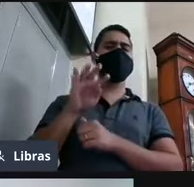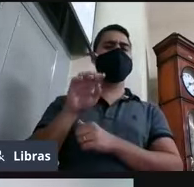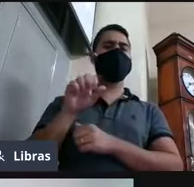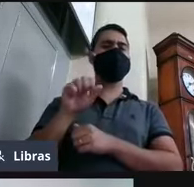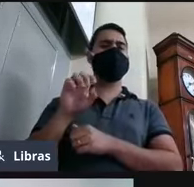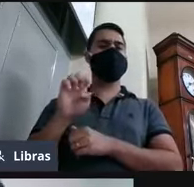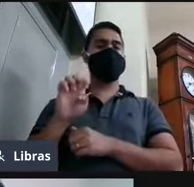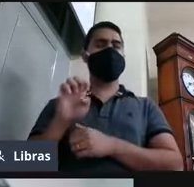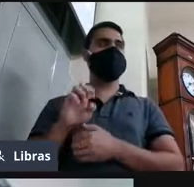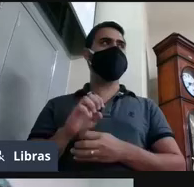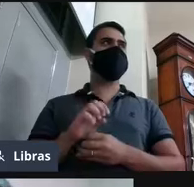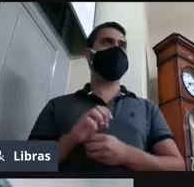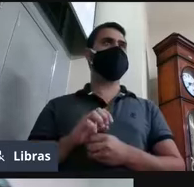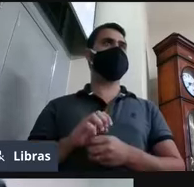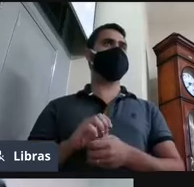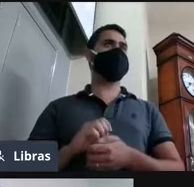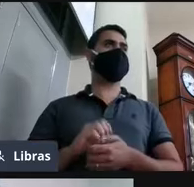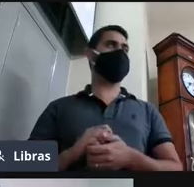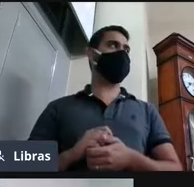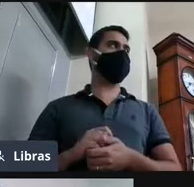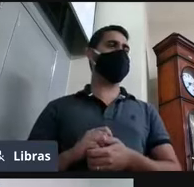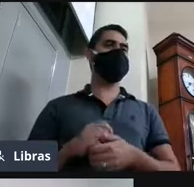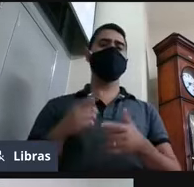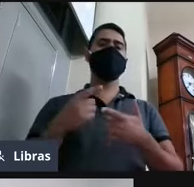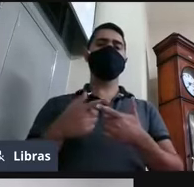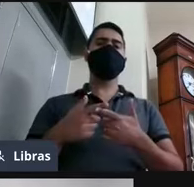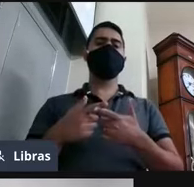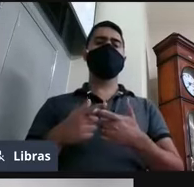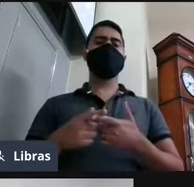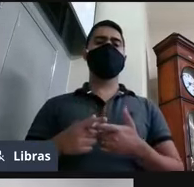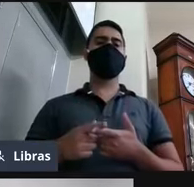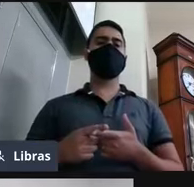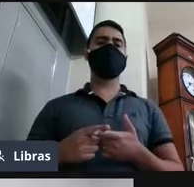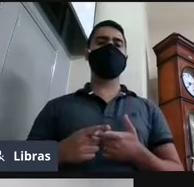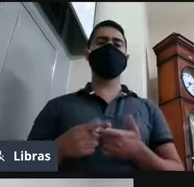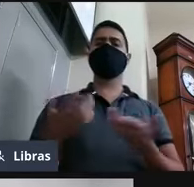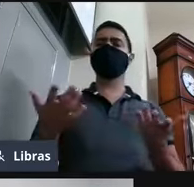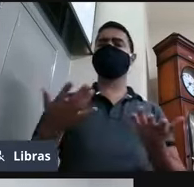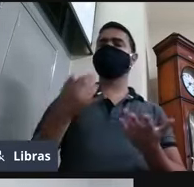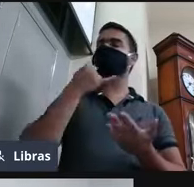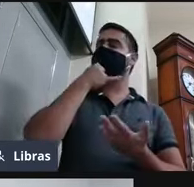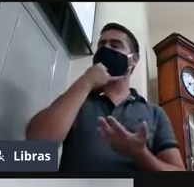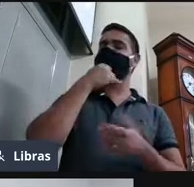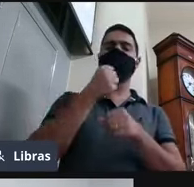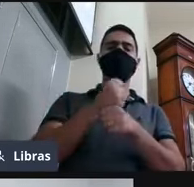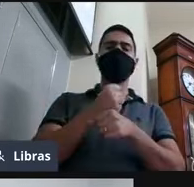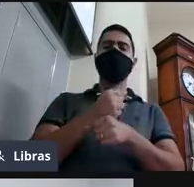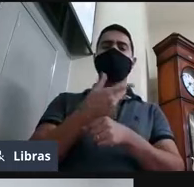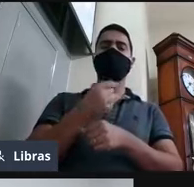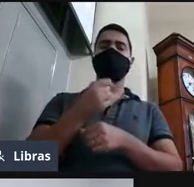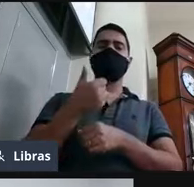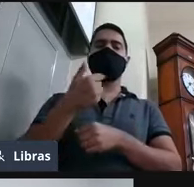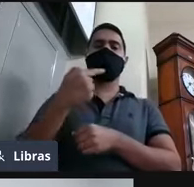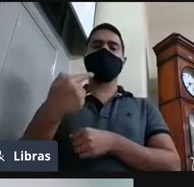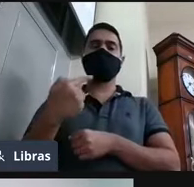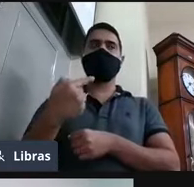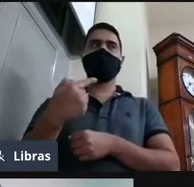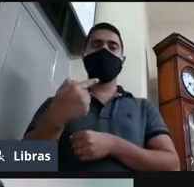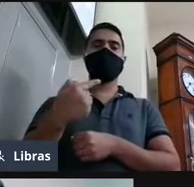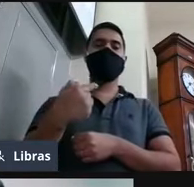do Estado, em virtude de que, infelizmente, no ano de 2017,